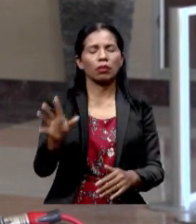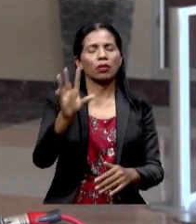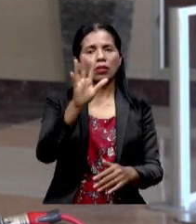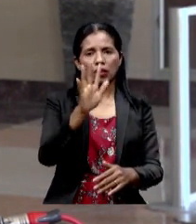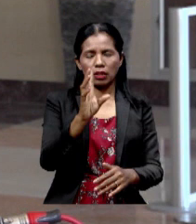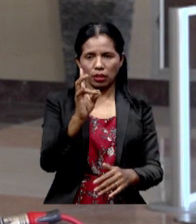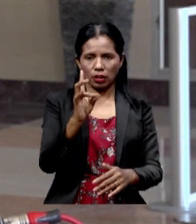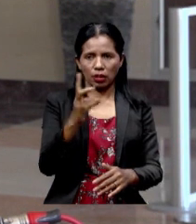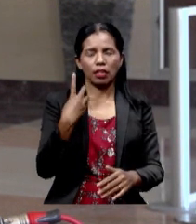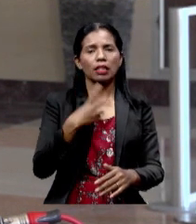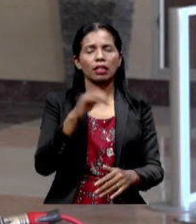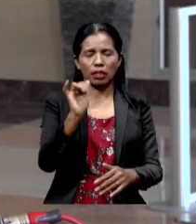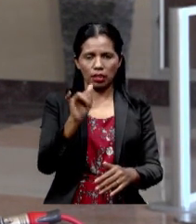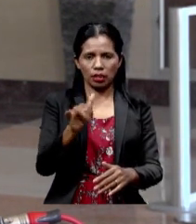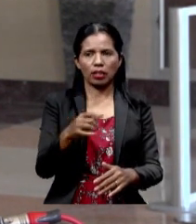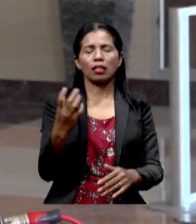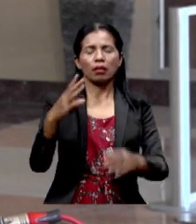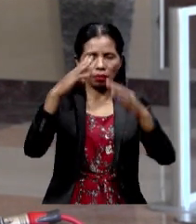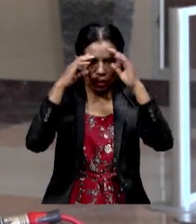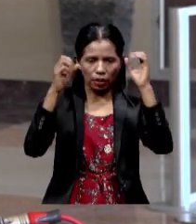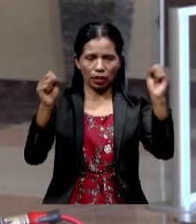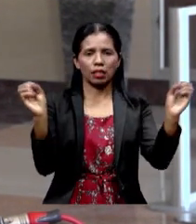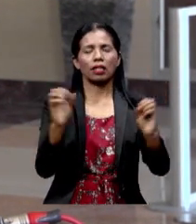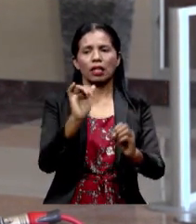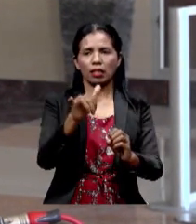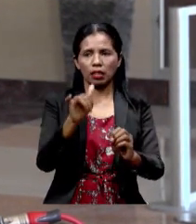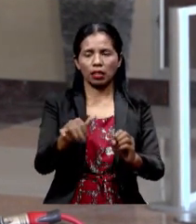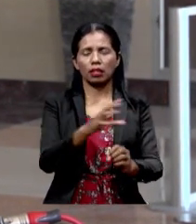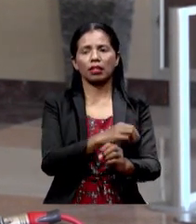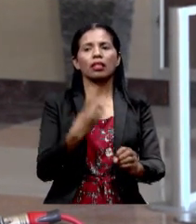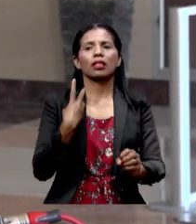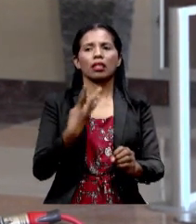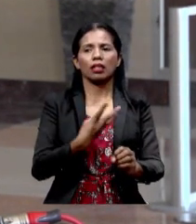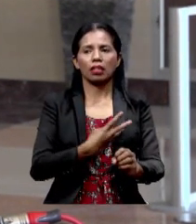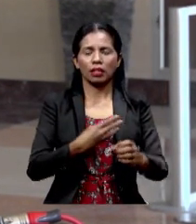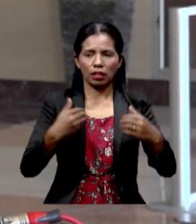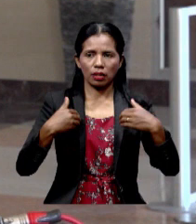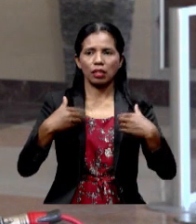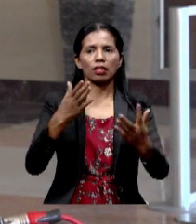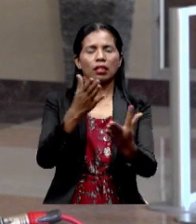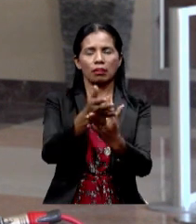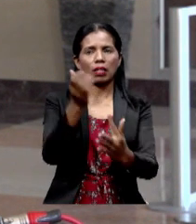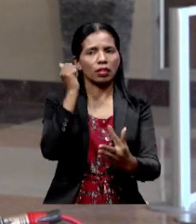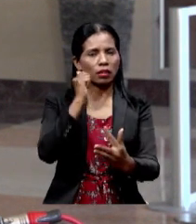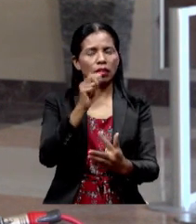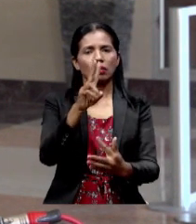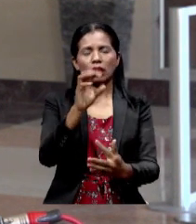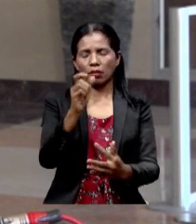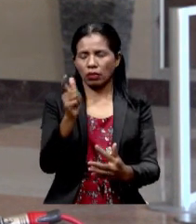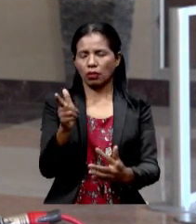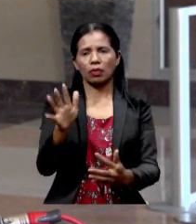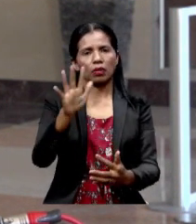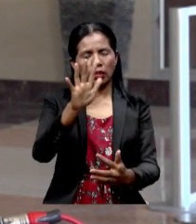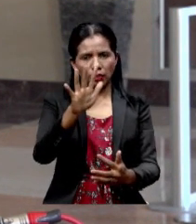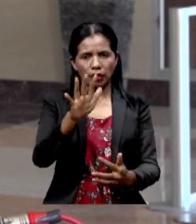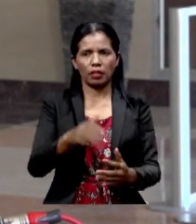se aceita calai, mas be seu presidente lá aceita também em simultâneo, e tamo se tamo ba ASEAN e a 2025, a razão ainda nem